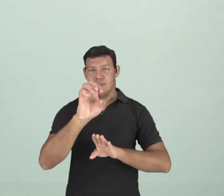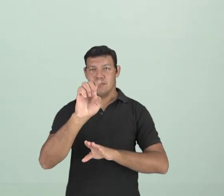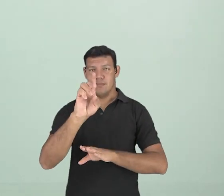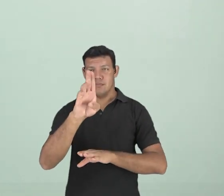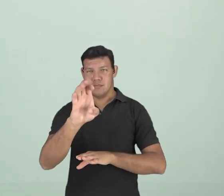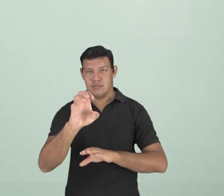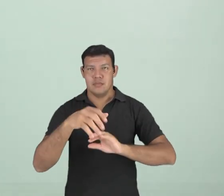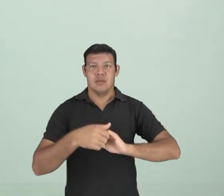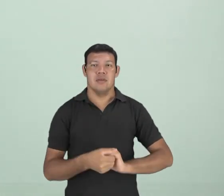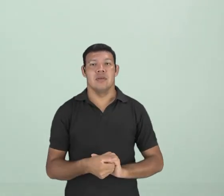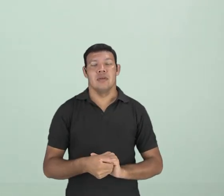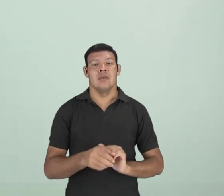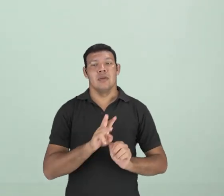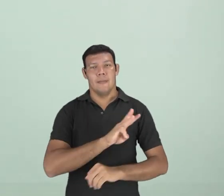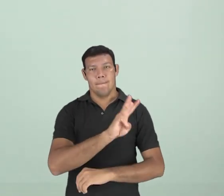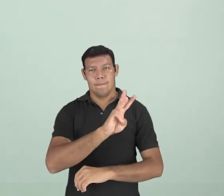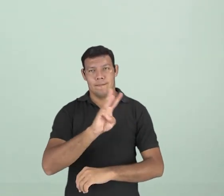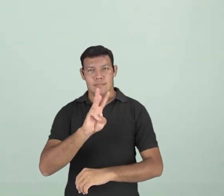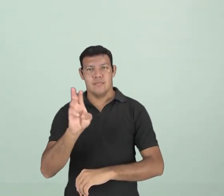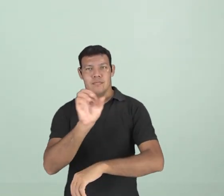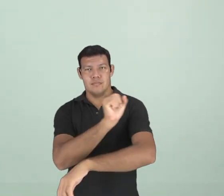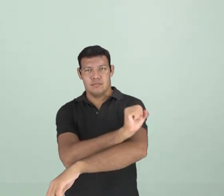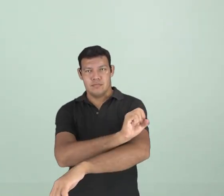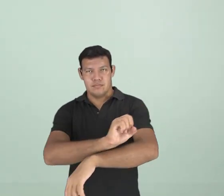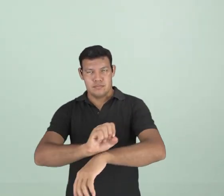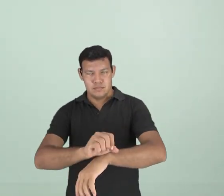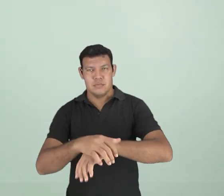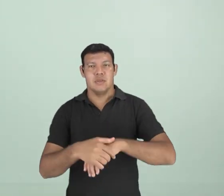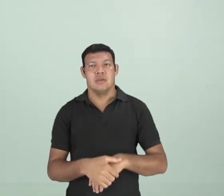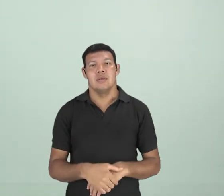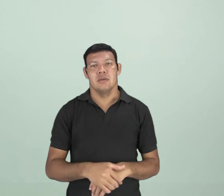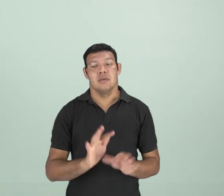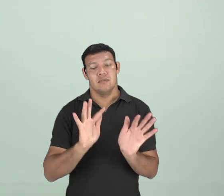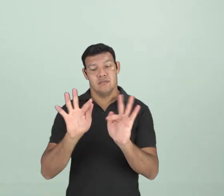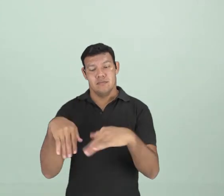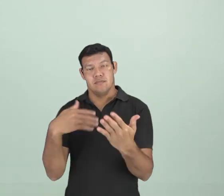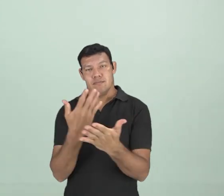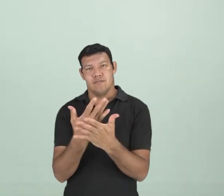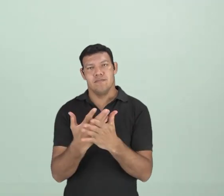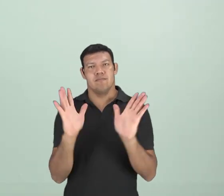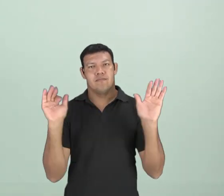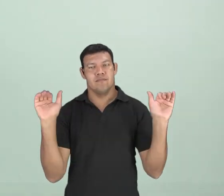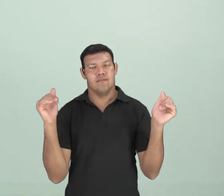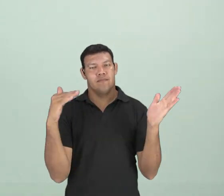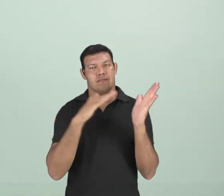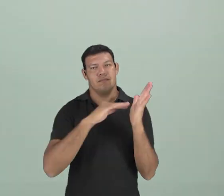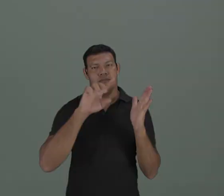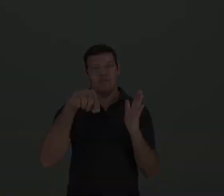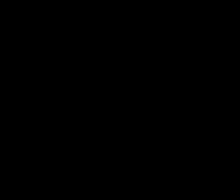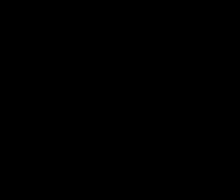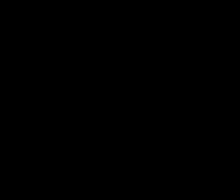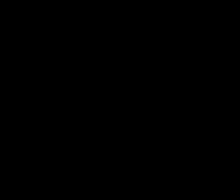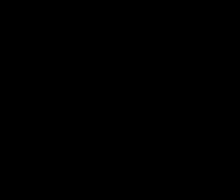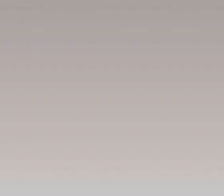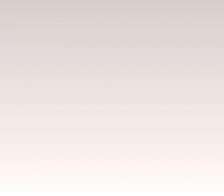a plataforma Eduque no site da Secretaria de Educação. E a gente vai ficando por aqui. Tchau, tchau e até uma próxima.